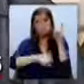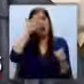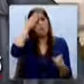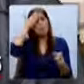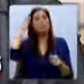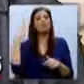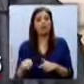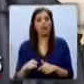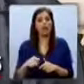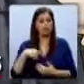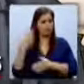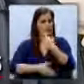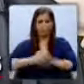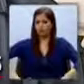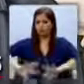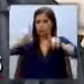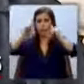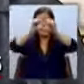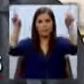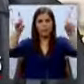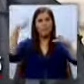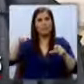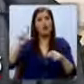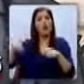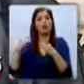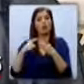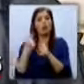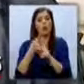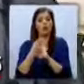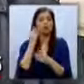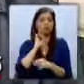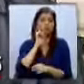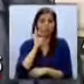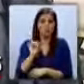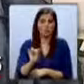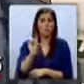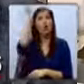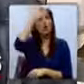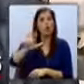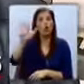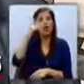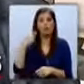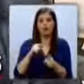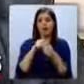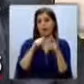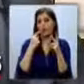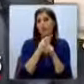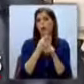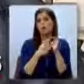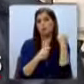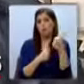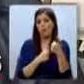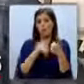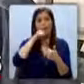capacidade para levar isto para a frente. E depois tem outra coisa que é importante. Aqui no Norte temos duas coisas boas. É o vinho